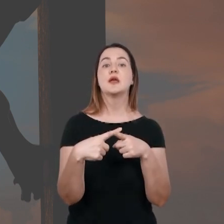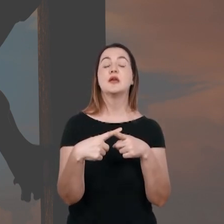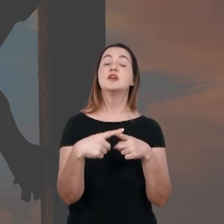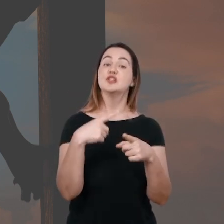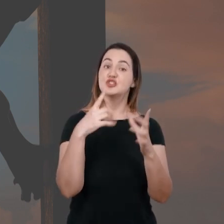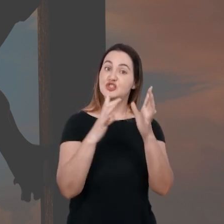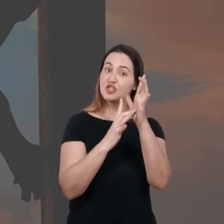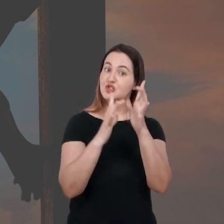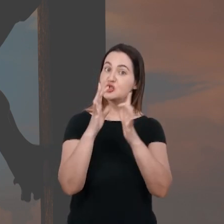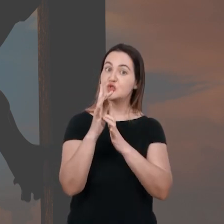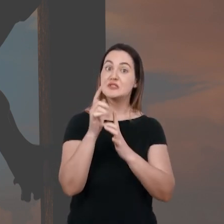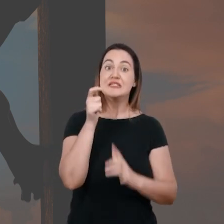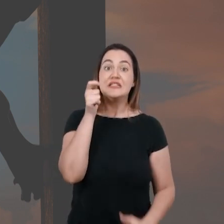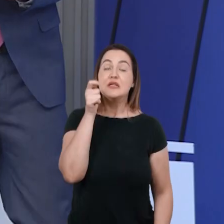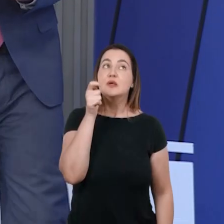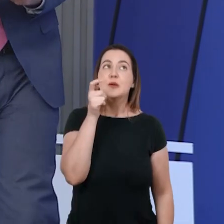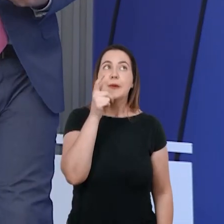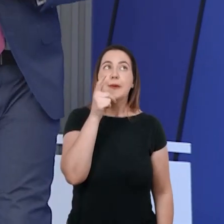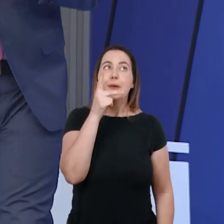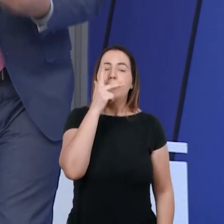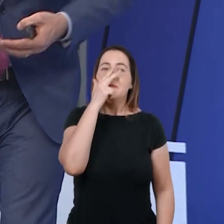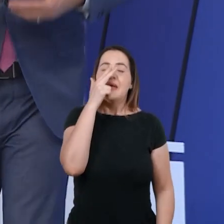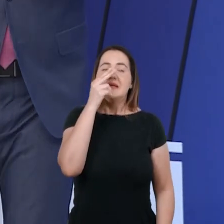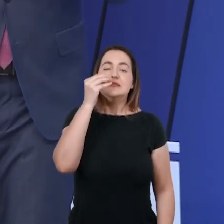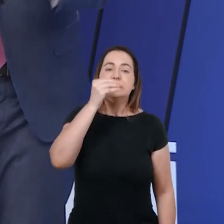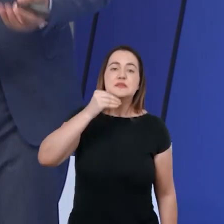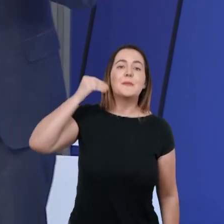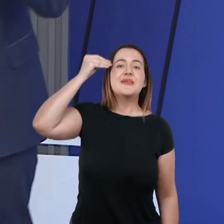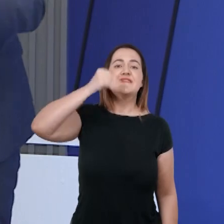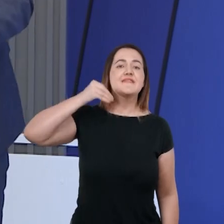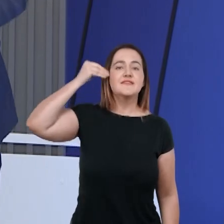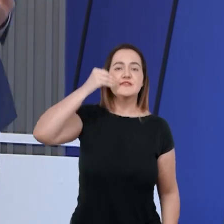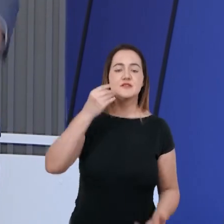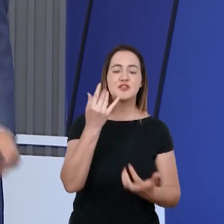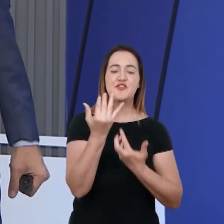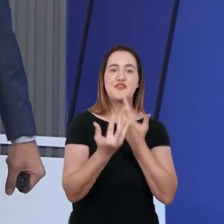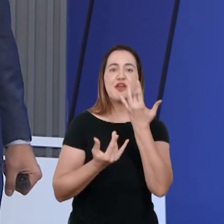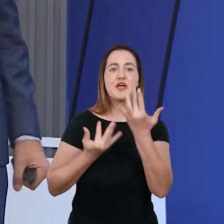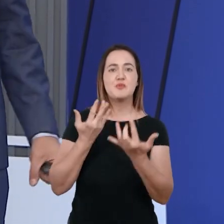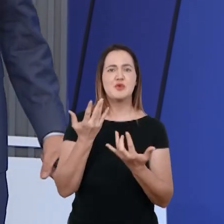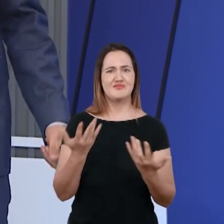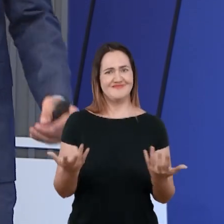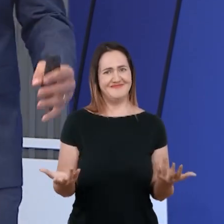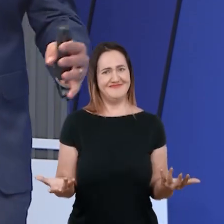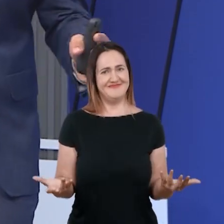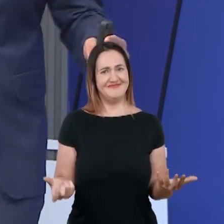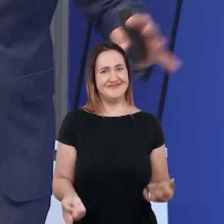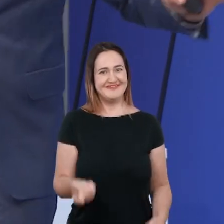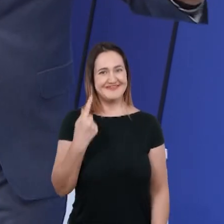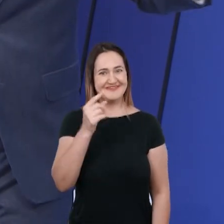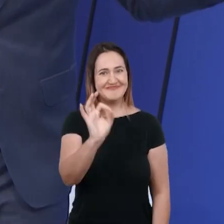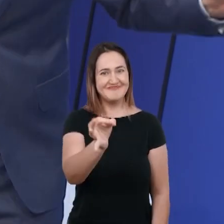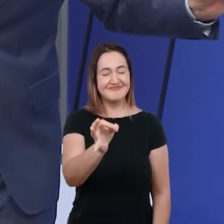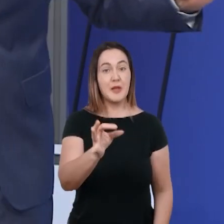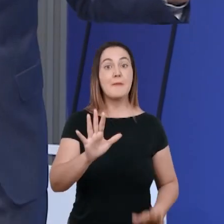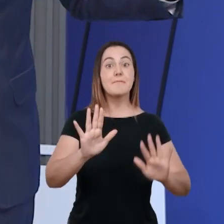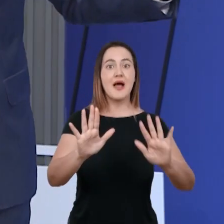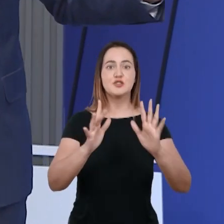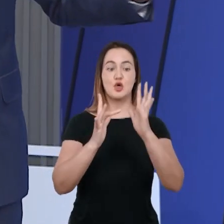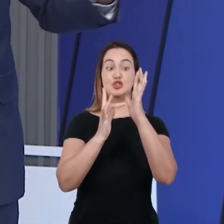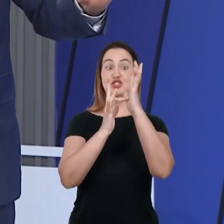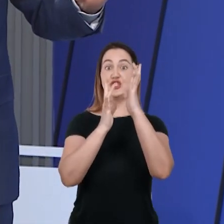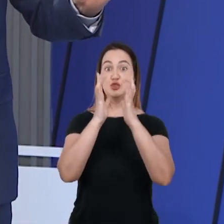uma causa celestial. Pastor, Jesus marchou para o inferno? Como assim? São completamente incompatíveis